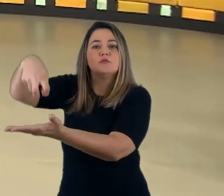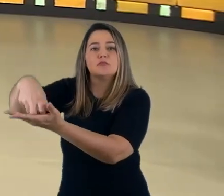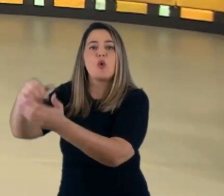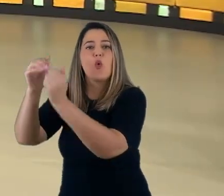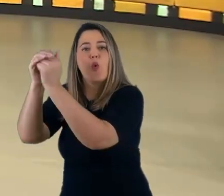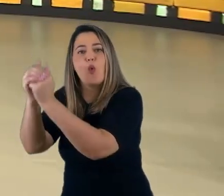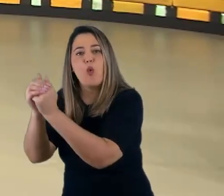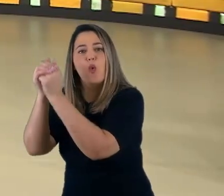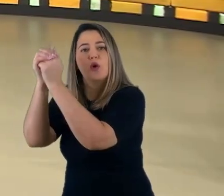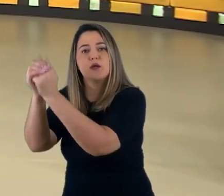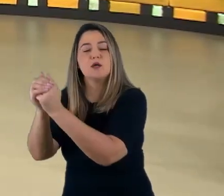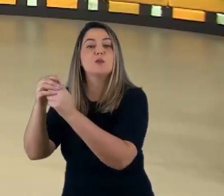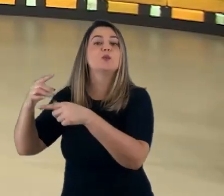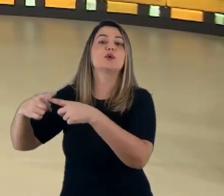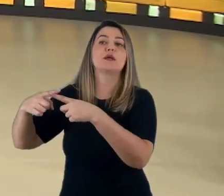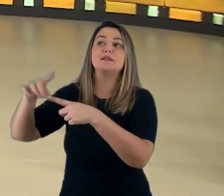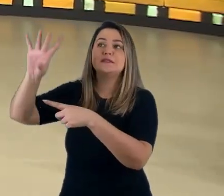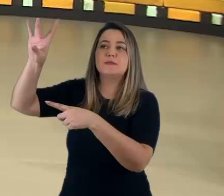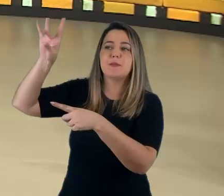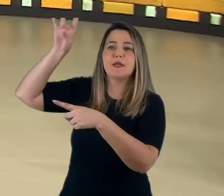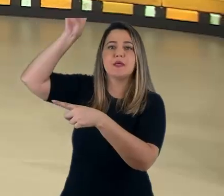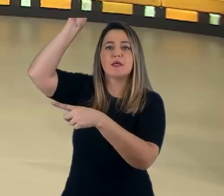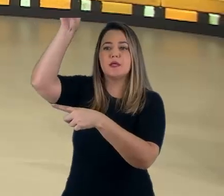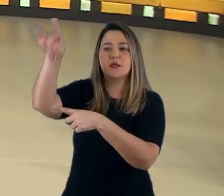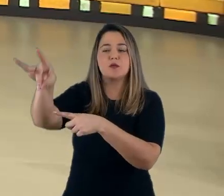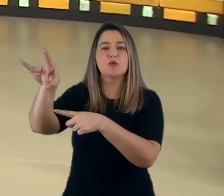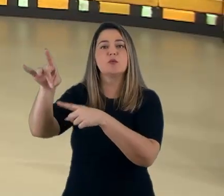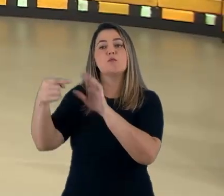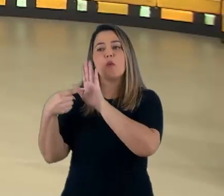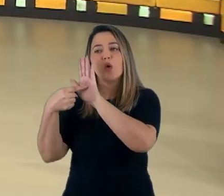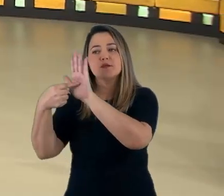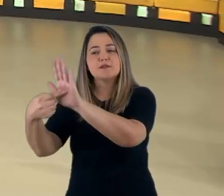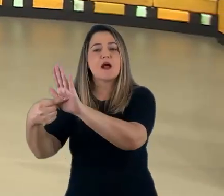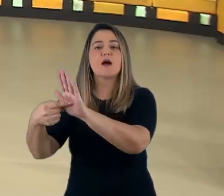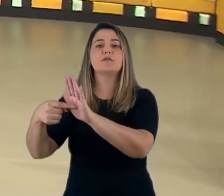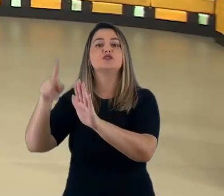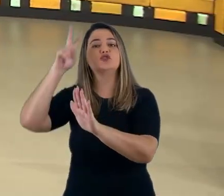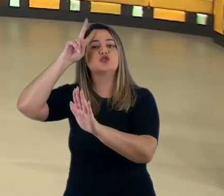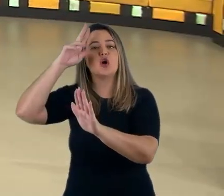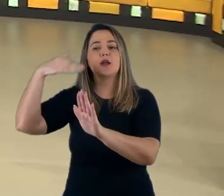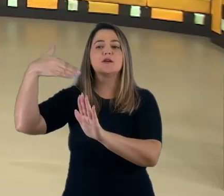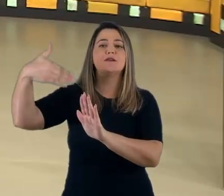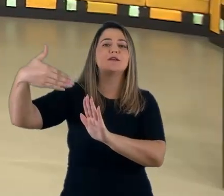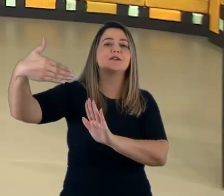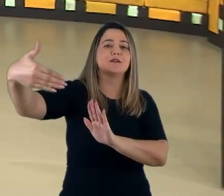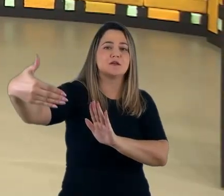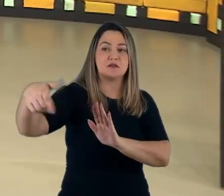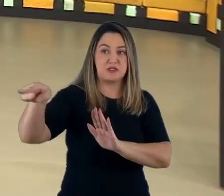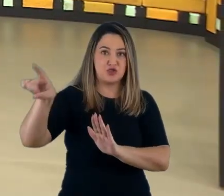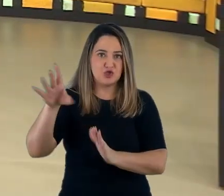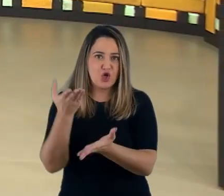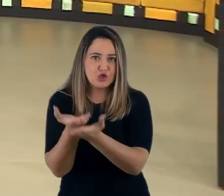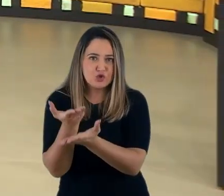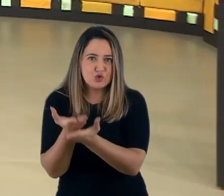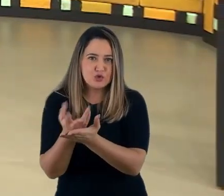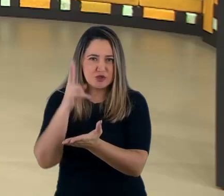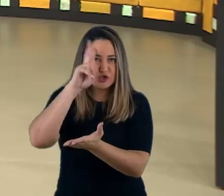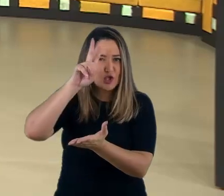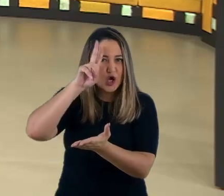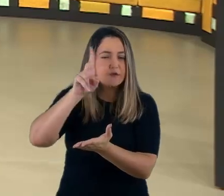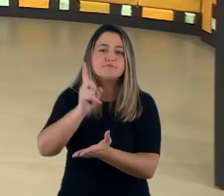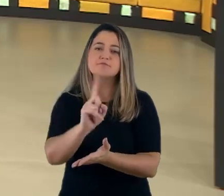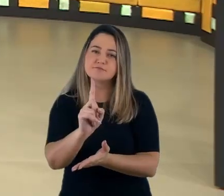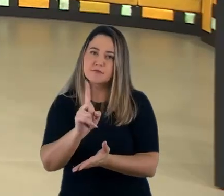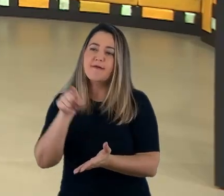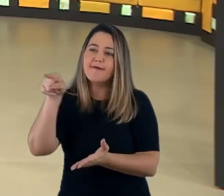Santo mostrava a Daniel o pulso do tempo. Daniel não era apenas um estudioso da história, ele era um intérprete